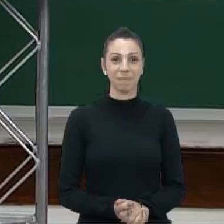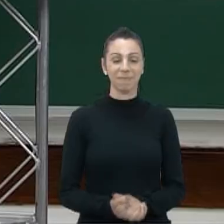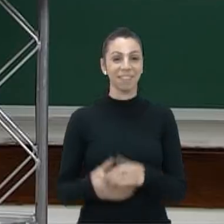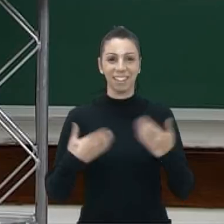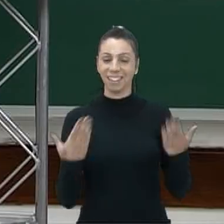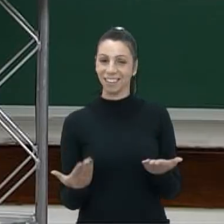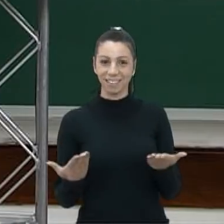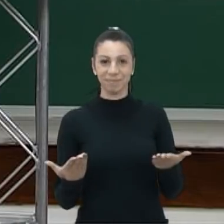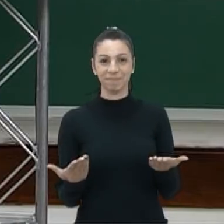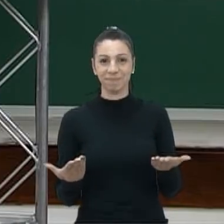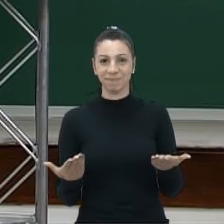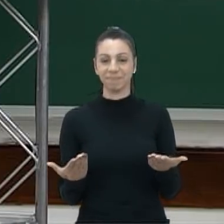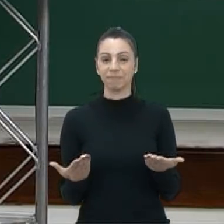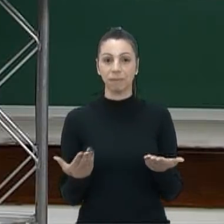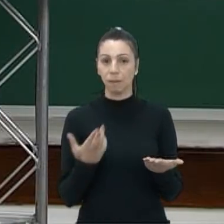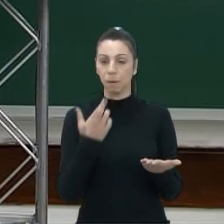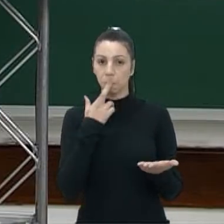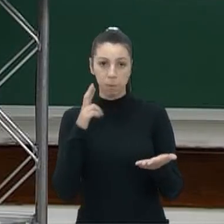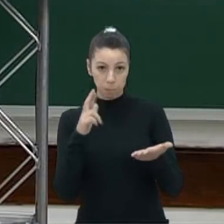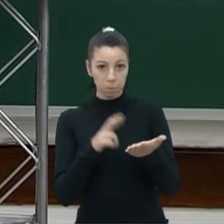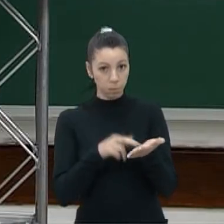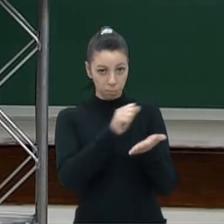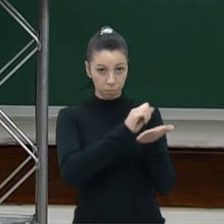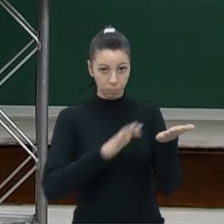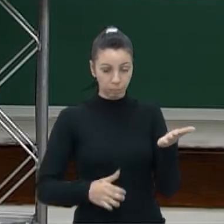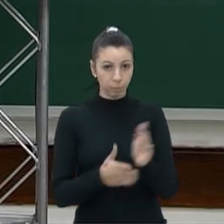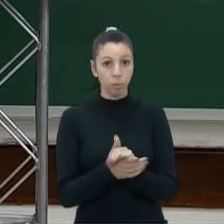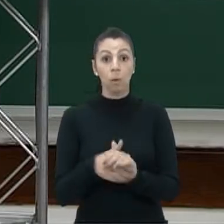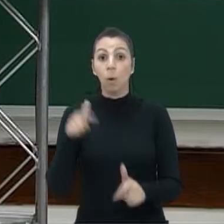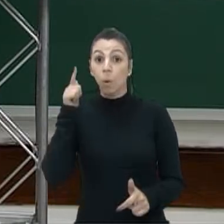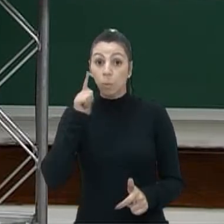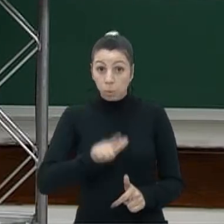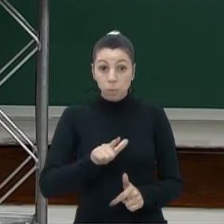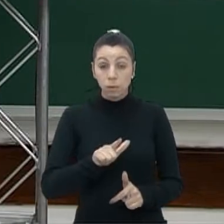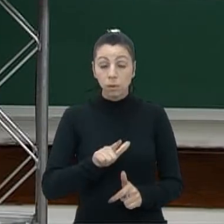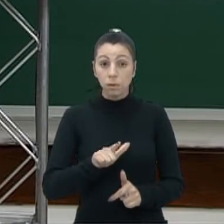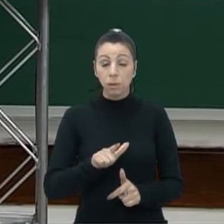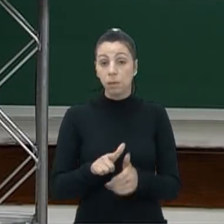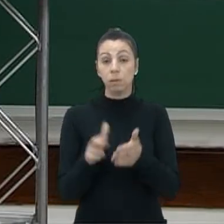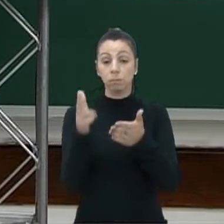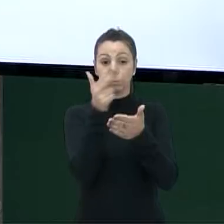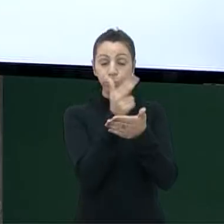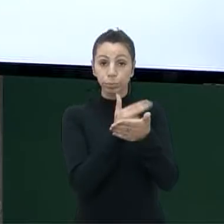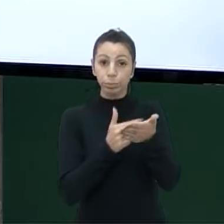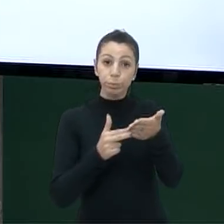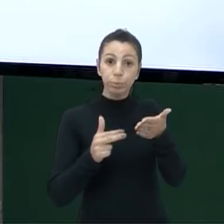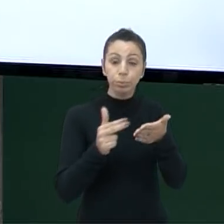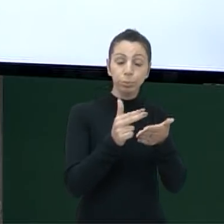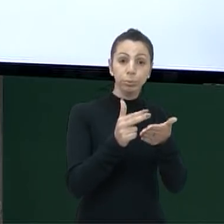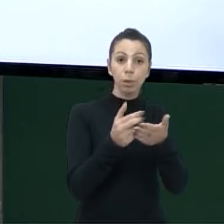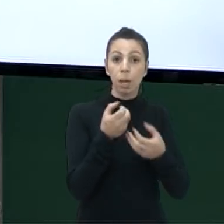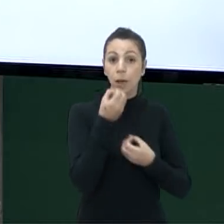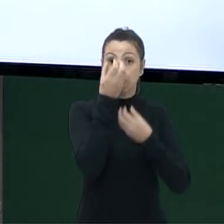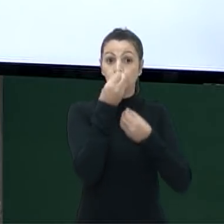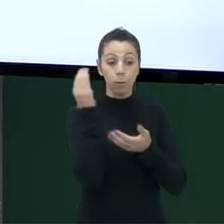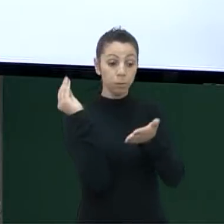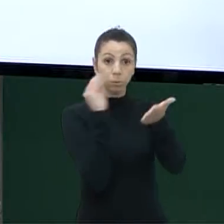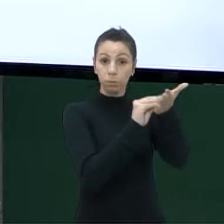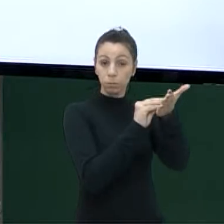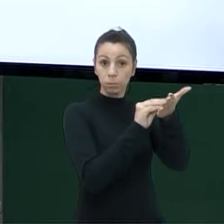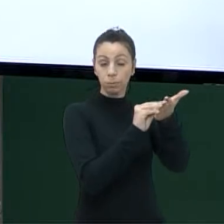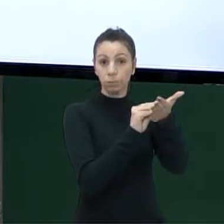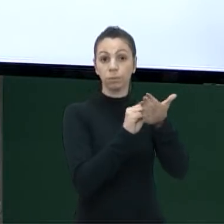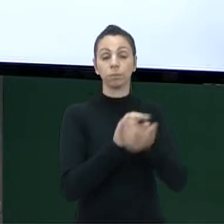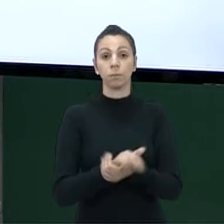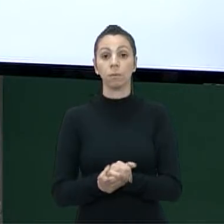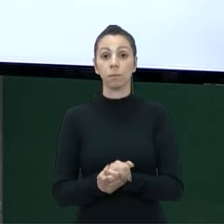E aí, meus queridos, resolveram o exercício aí? Conseguiram fazer um esboço dele? É muito importante, repito